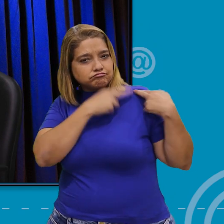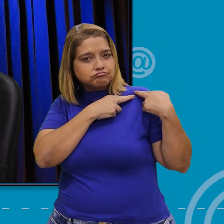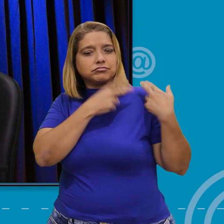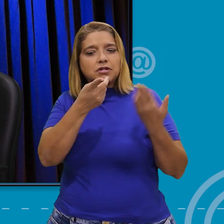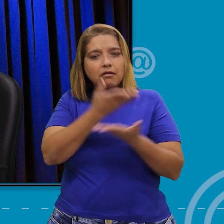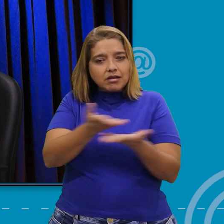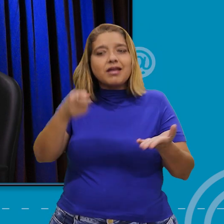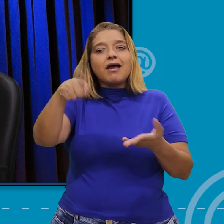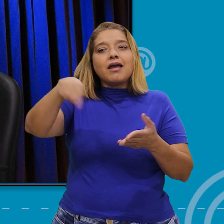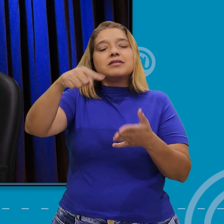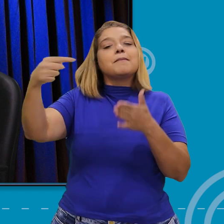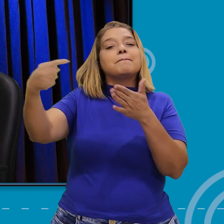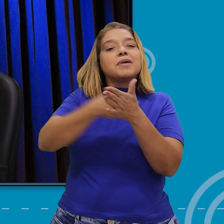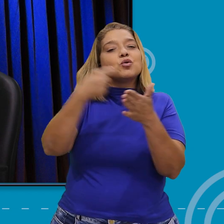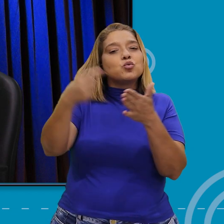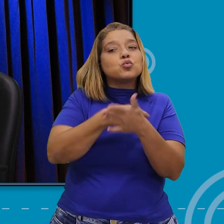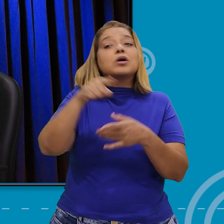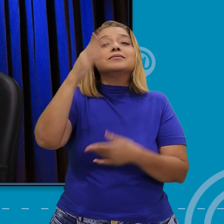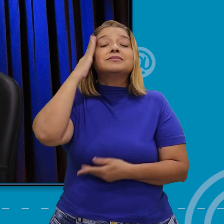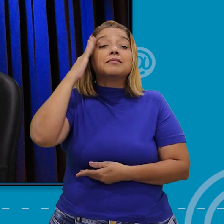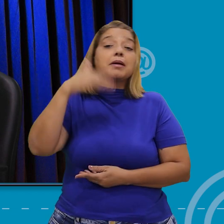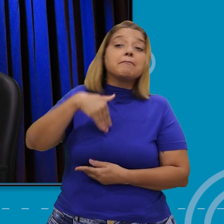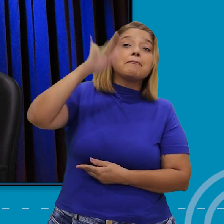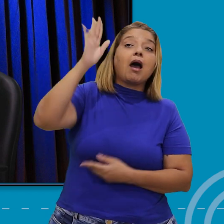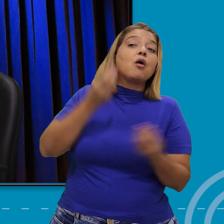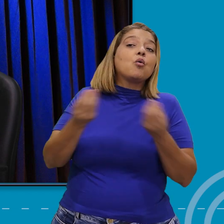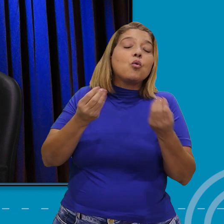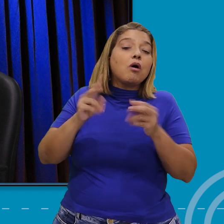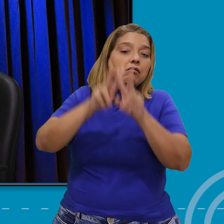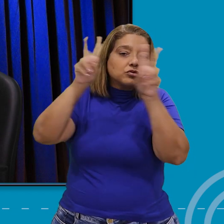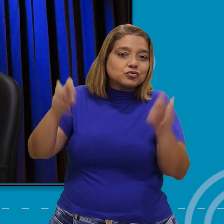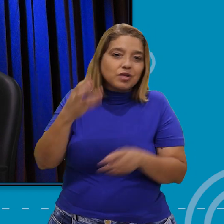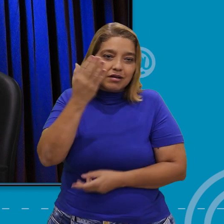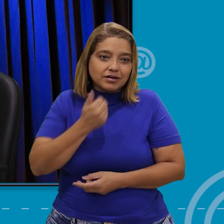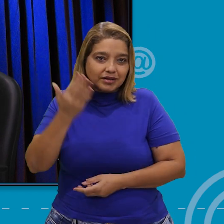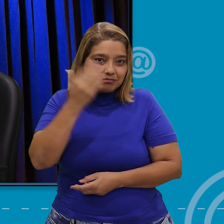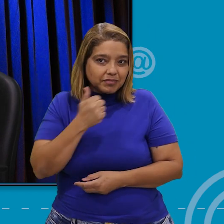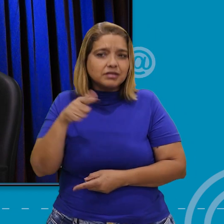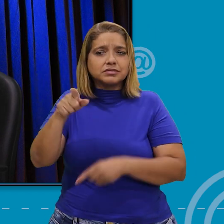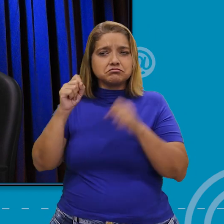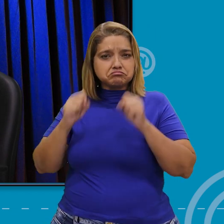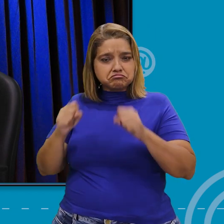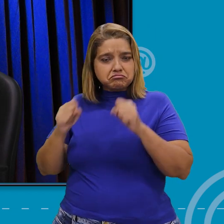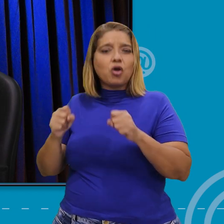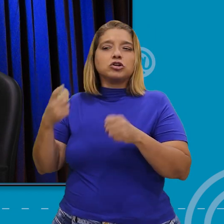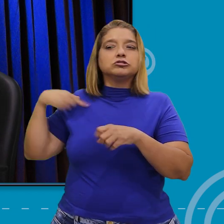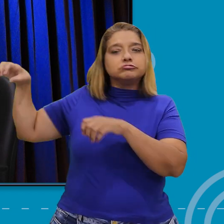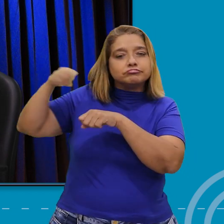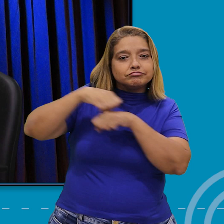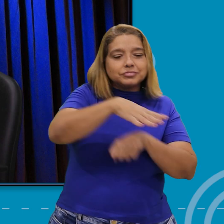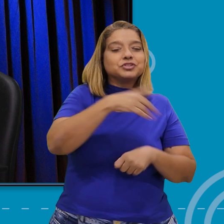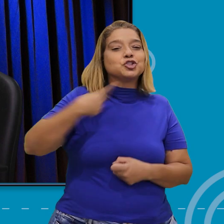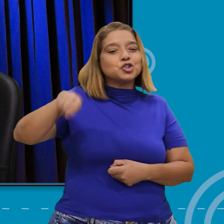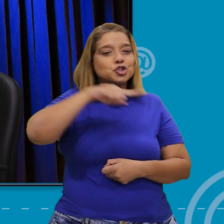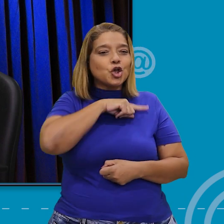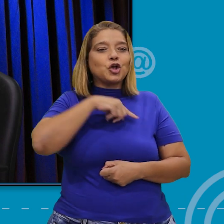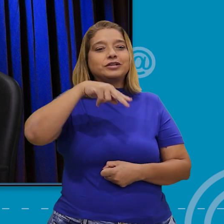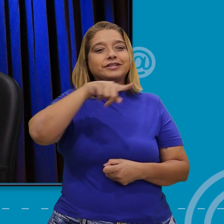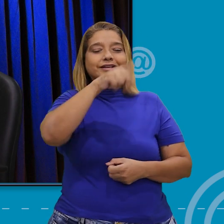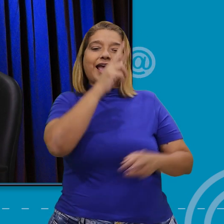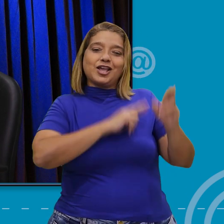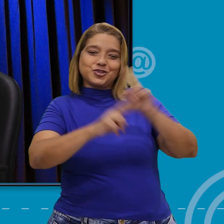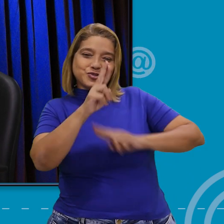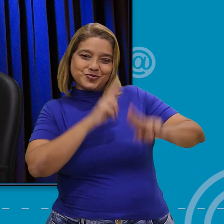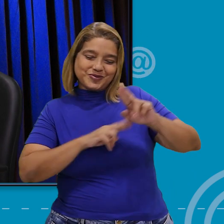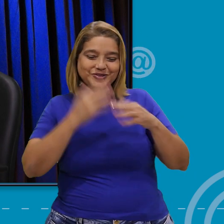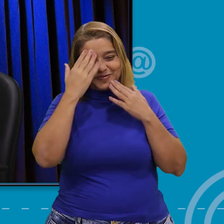pela criança, manda a sua pergunta, o que você quer saber mais sobre alimentação? A gente cata o pessoal de lá e traz para cá, e aí a Nair vem e participa com a gente de